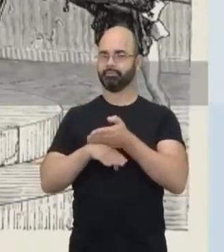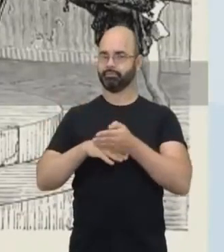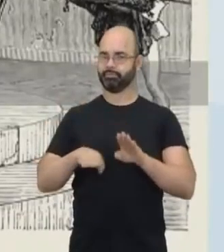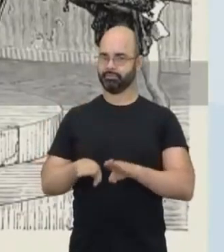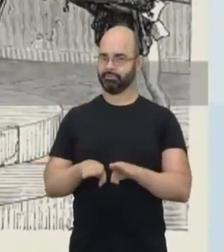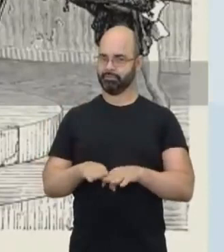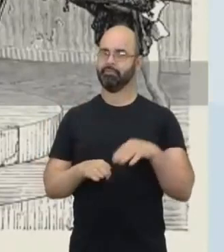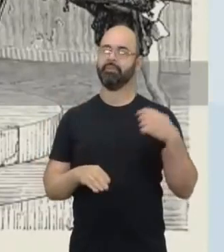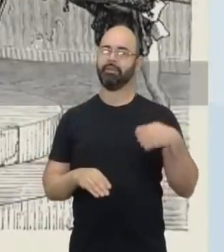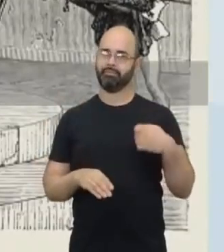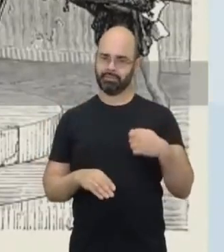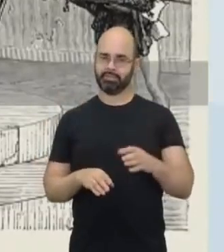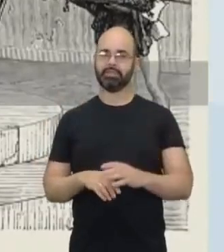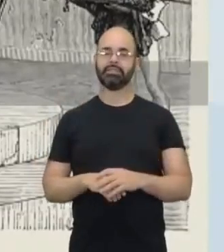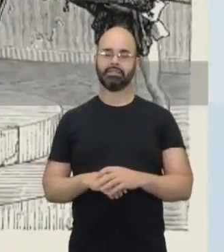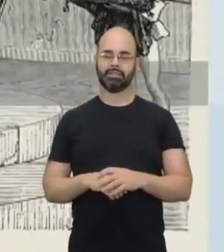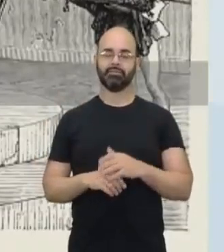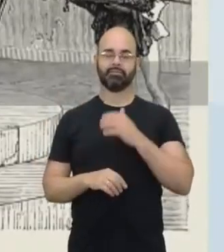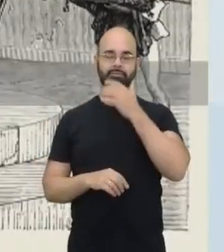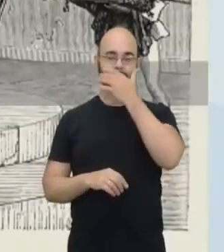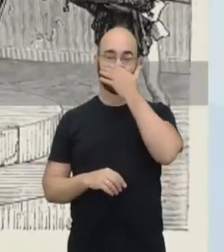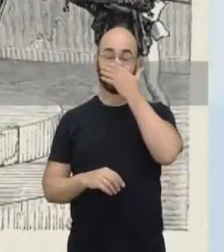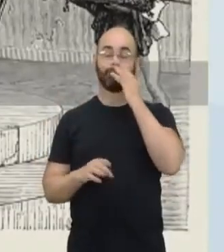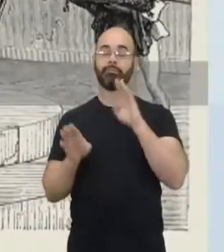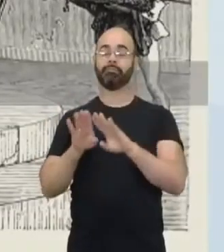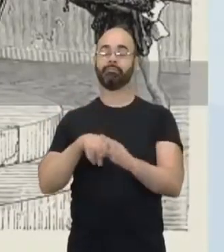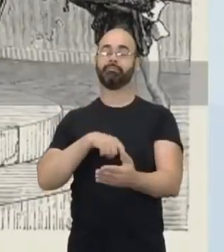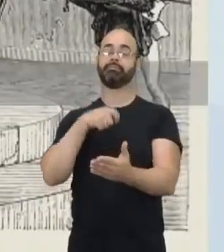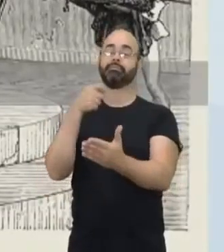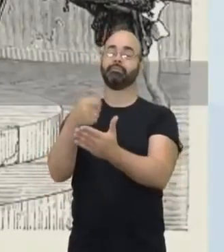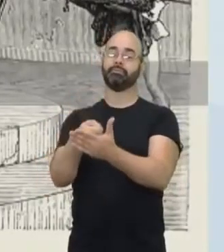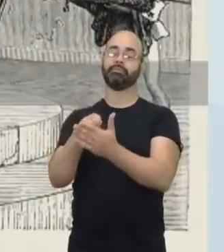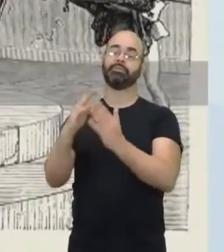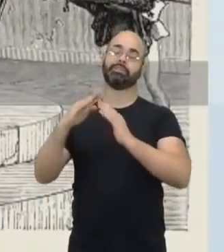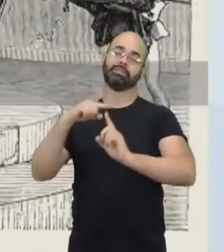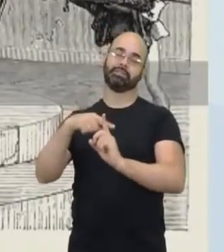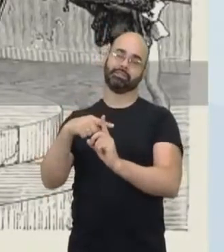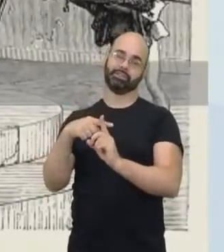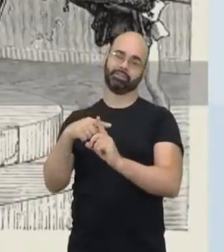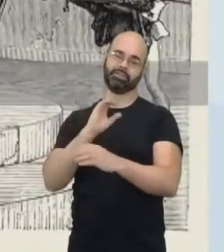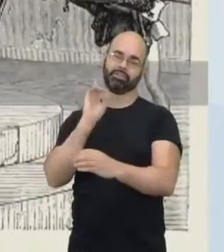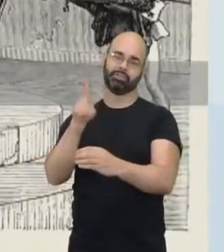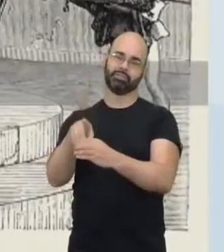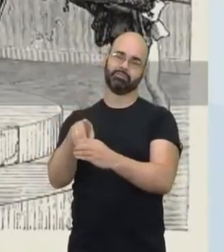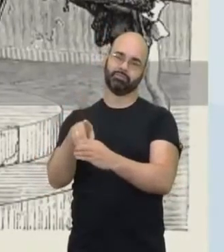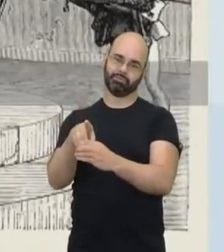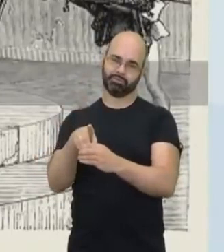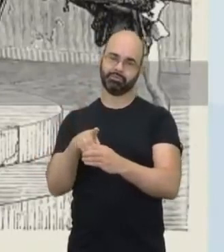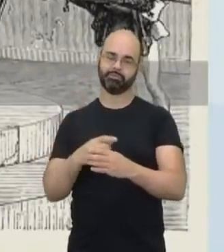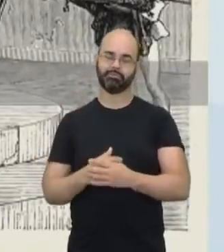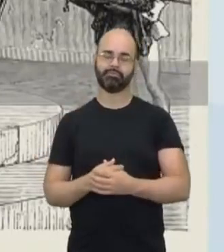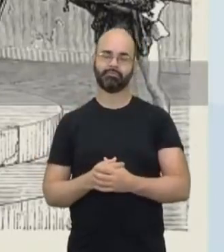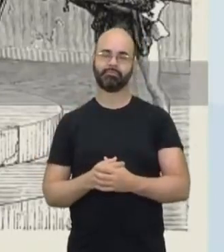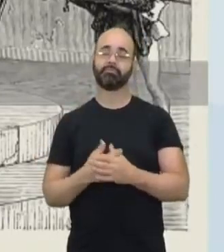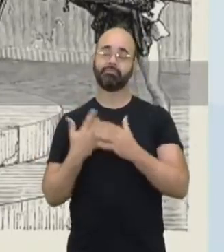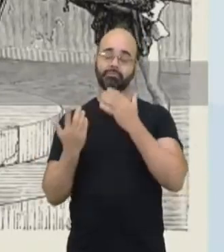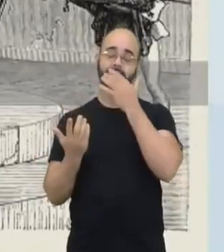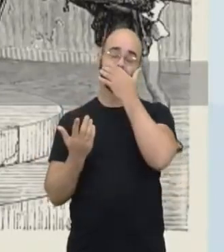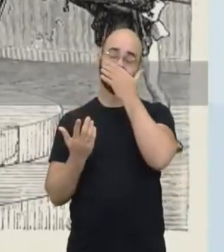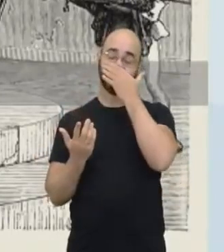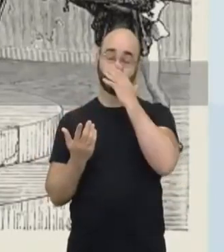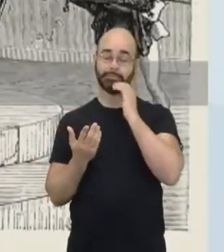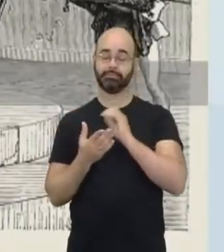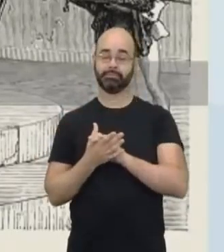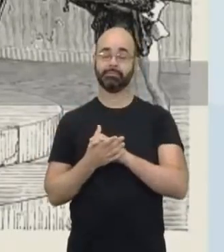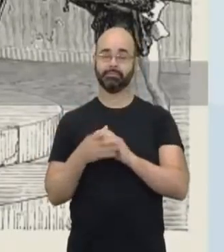tinham que arcarem com o dízimo para a Igreja Católica e participarem de eventos religiosos. Então, a gente vê que a vida do servo,